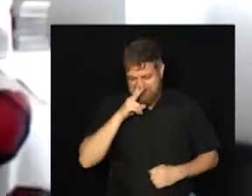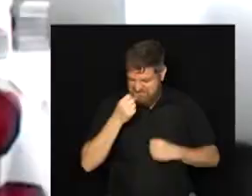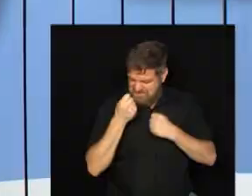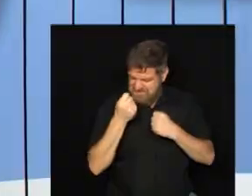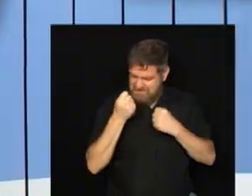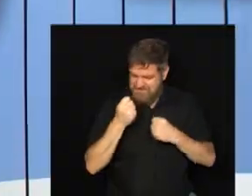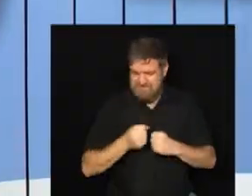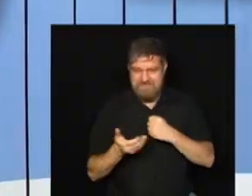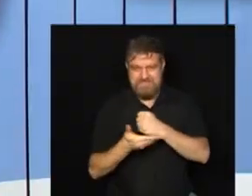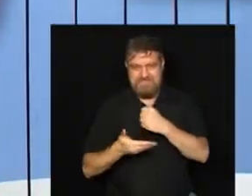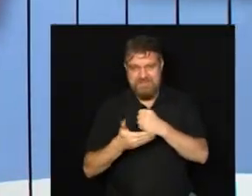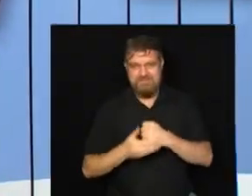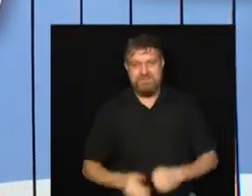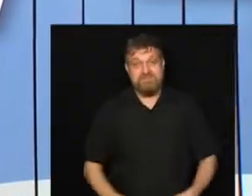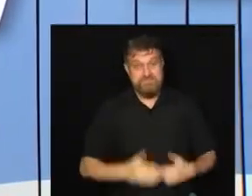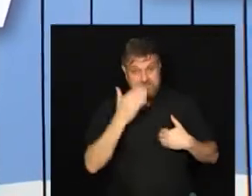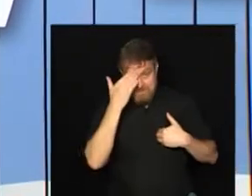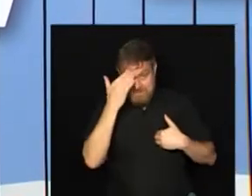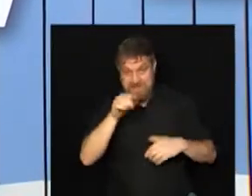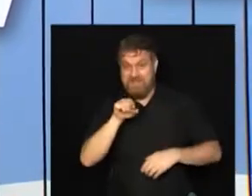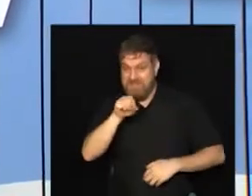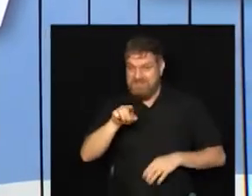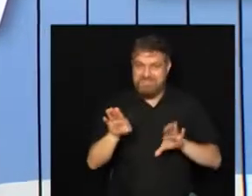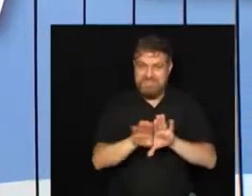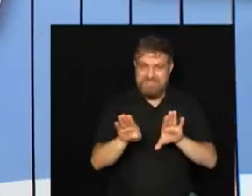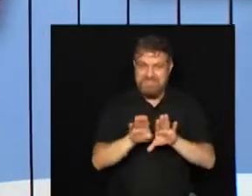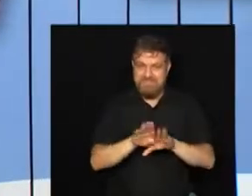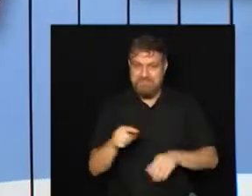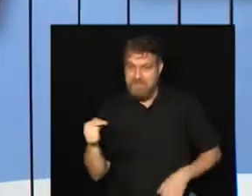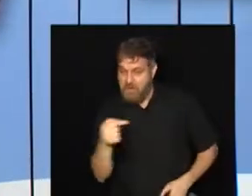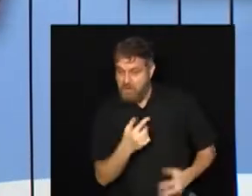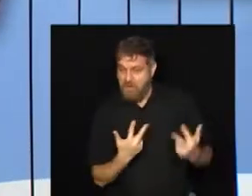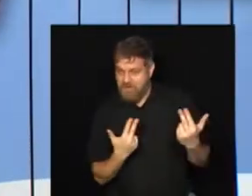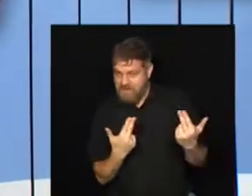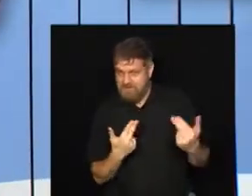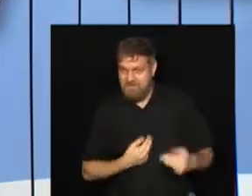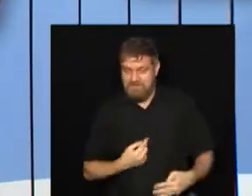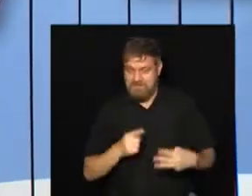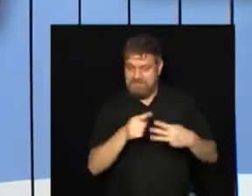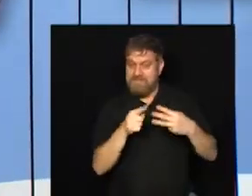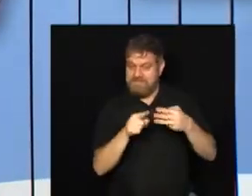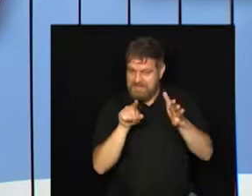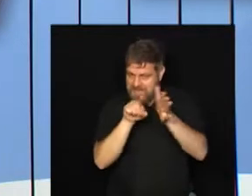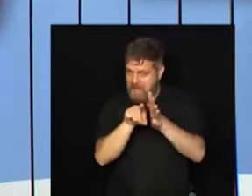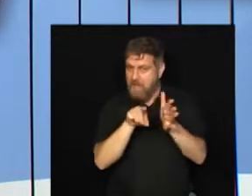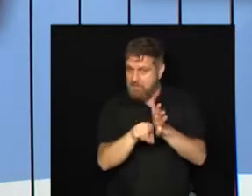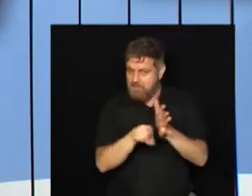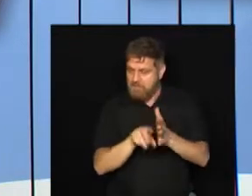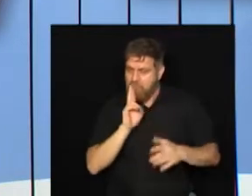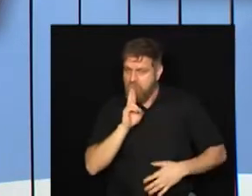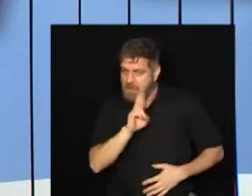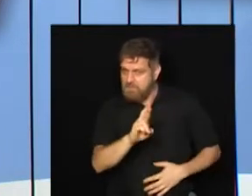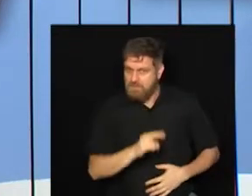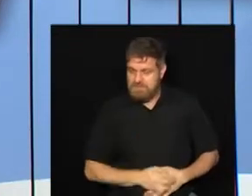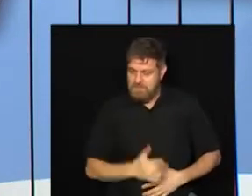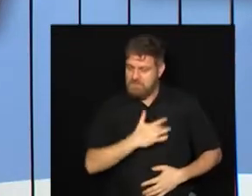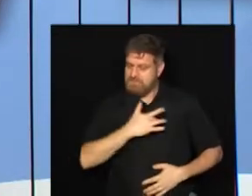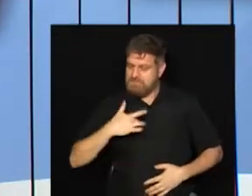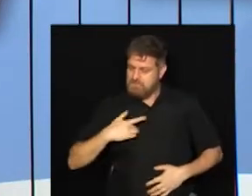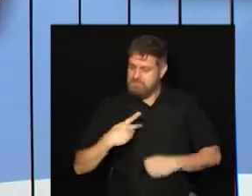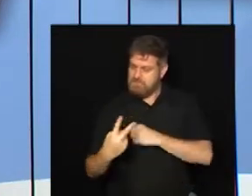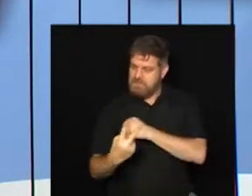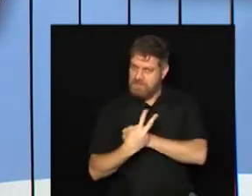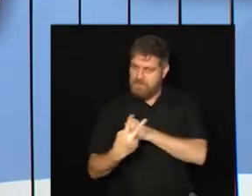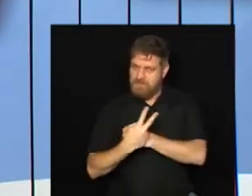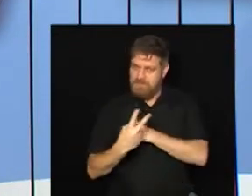é fundamental. Certinho. Muito obrigada. Obrigada a você. Então, ó, faça igual a Márcia falou, responda essas três perguntas. Fique em dia com a sua